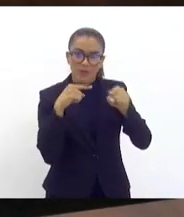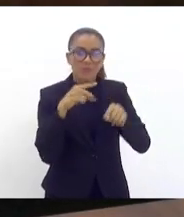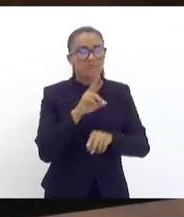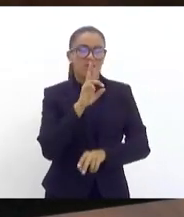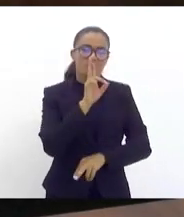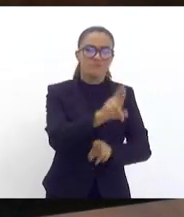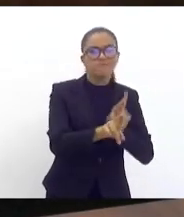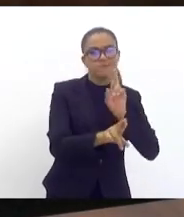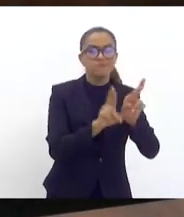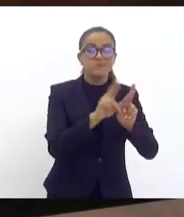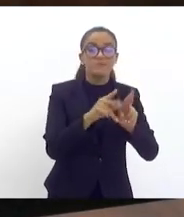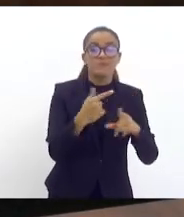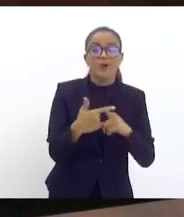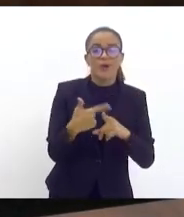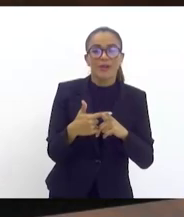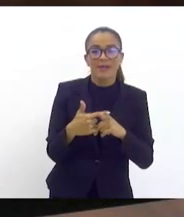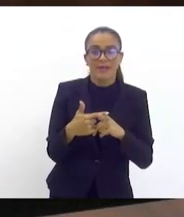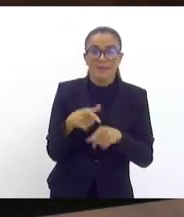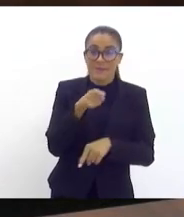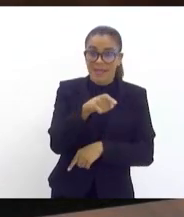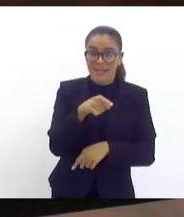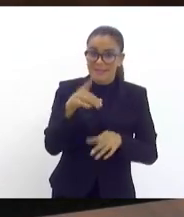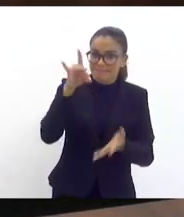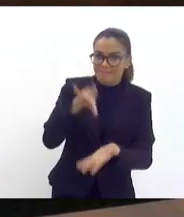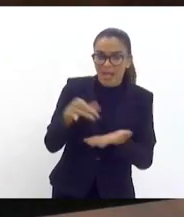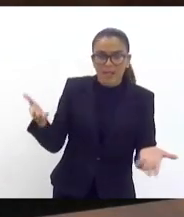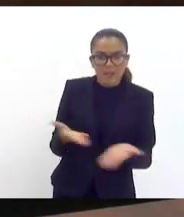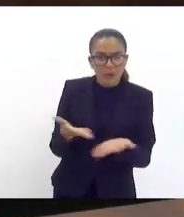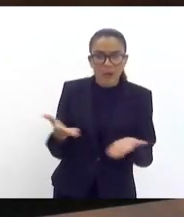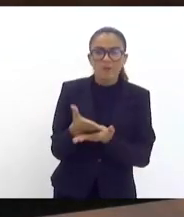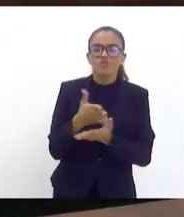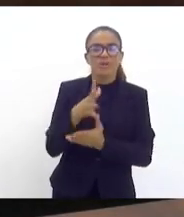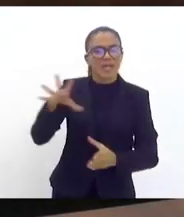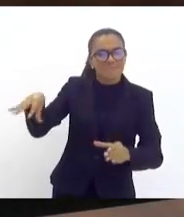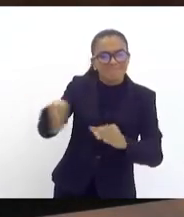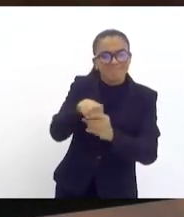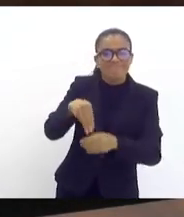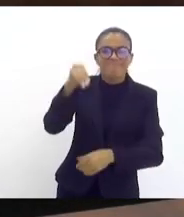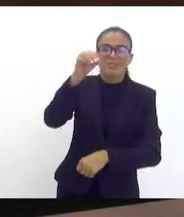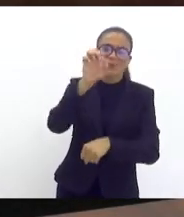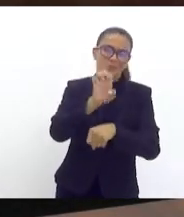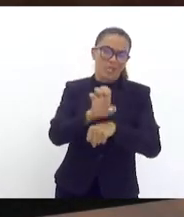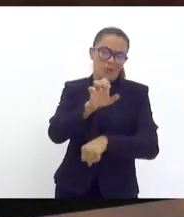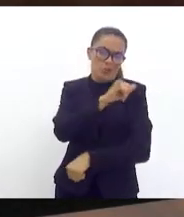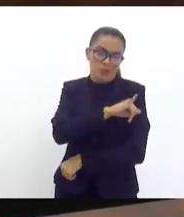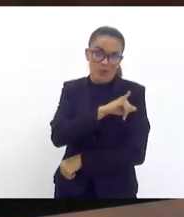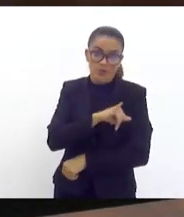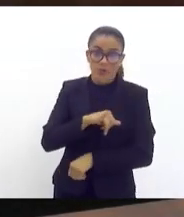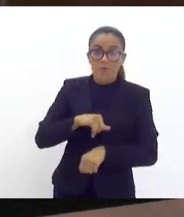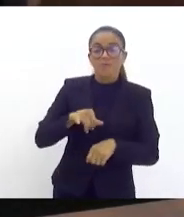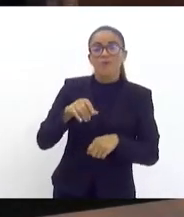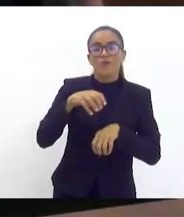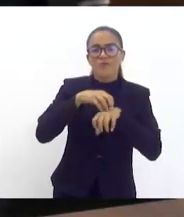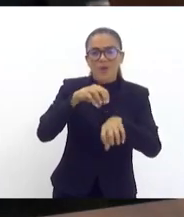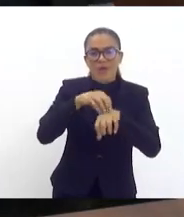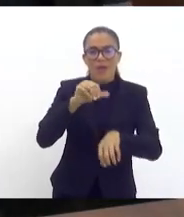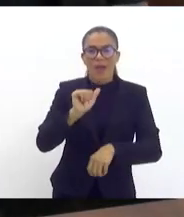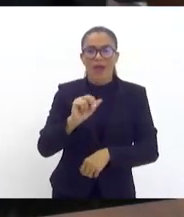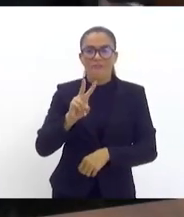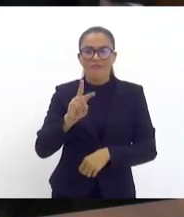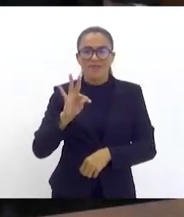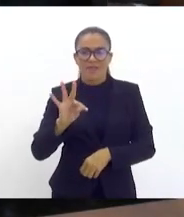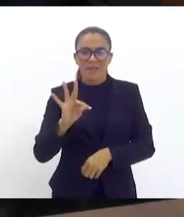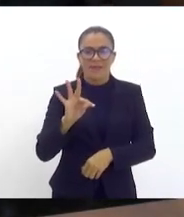deputado Mink, porque, assim, essa realidade hoje já está implantada no estado do Rio de Janeiro. Os veículos AVT, AVT